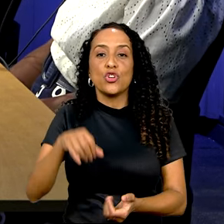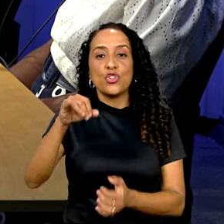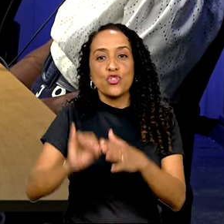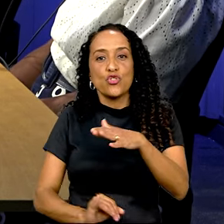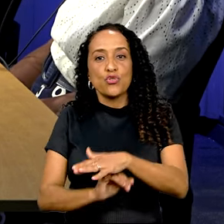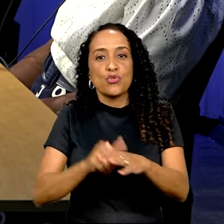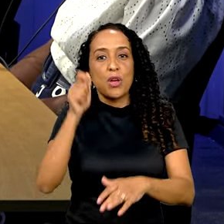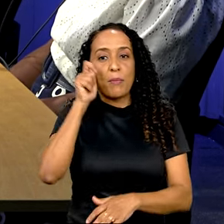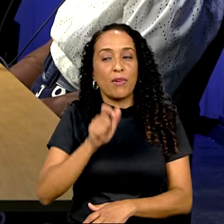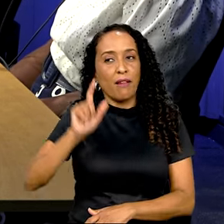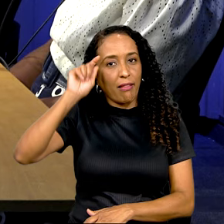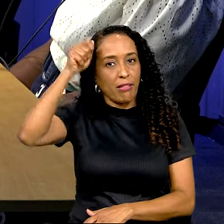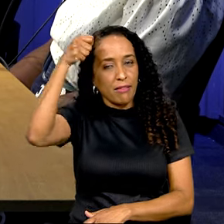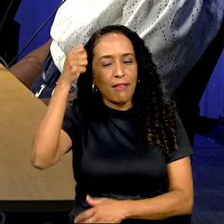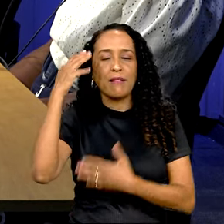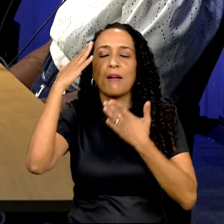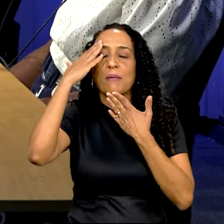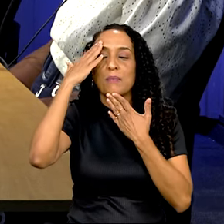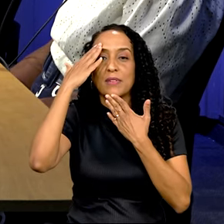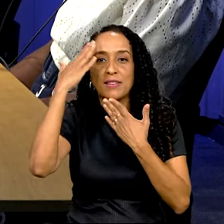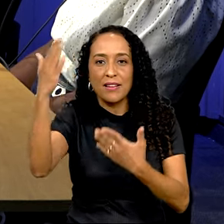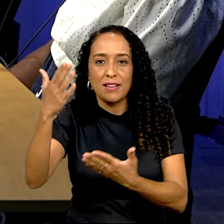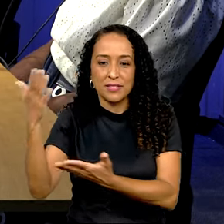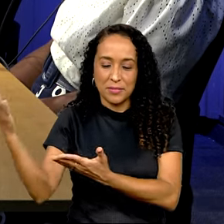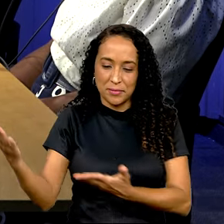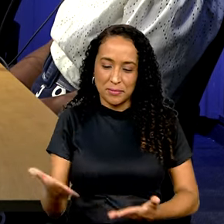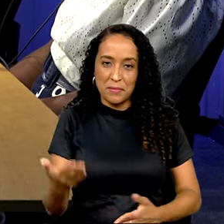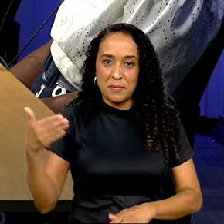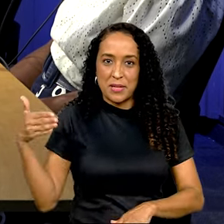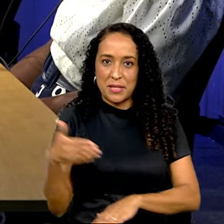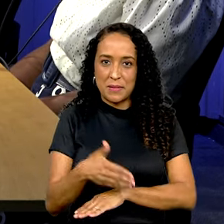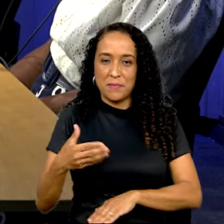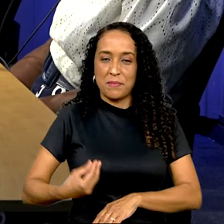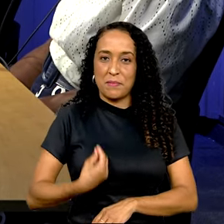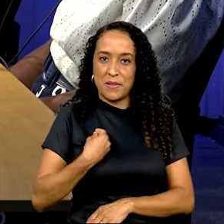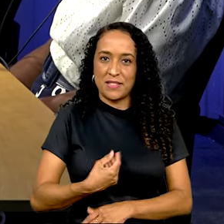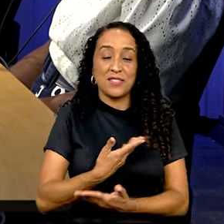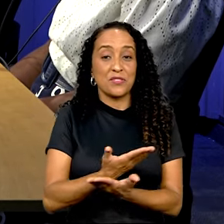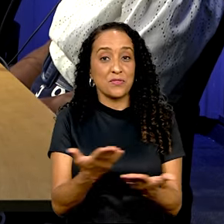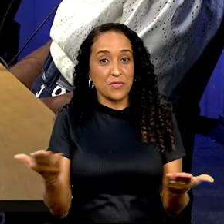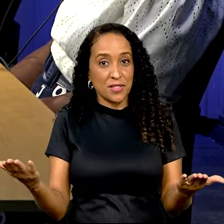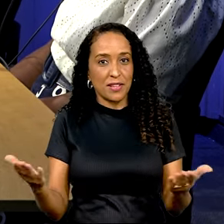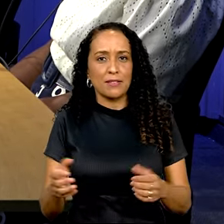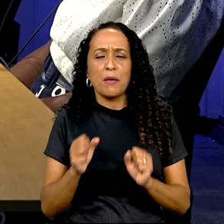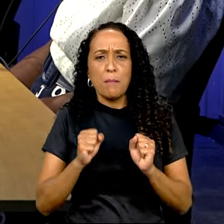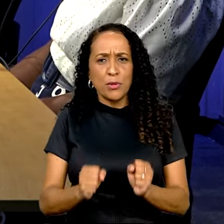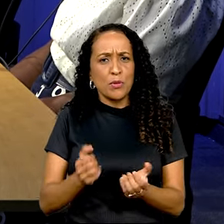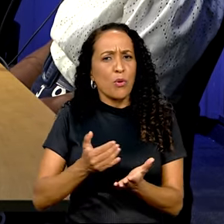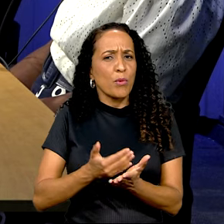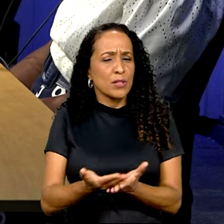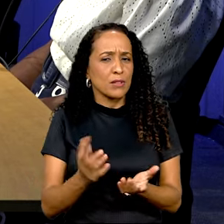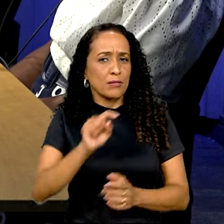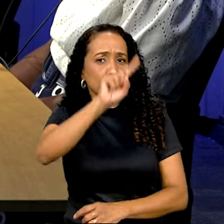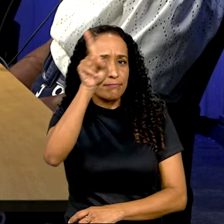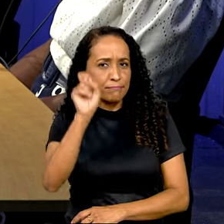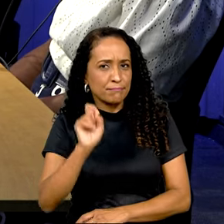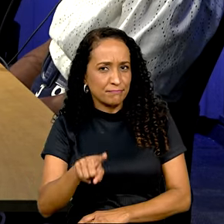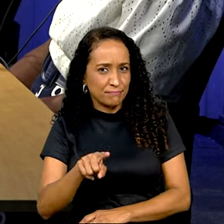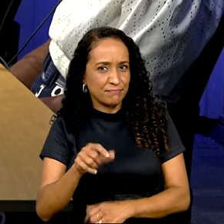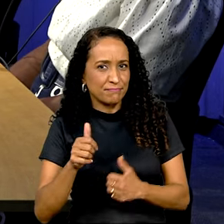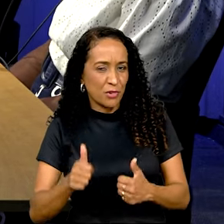instituto da mulher negra muito obrigada pela participação pela presença de vocês podemos começar então com essa